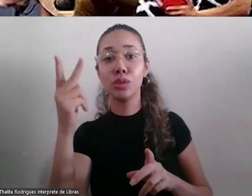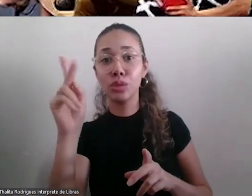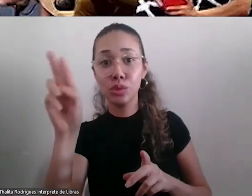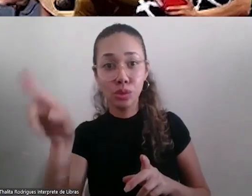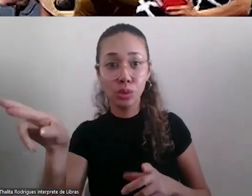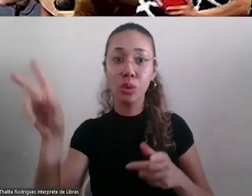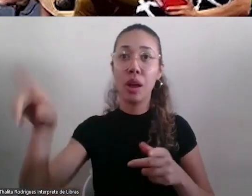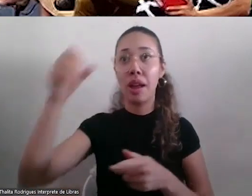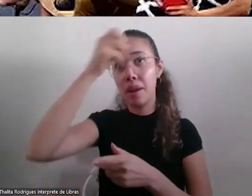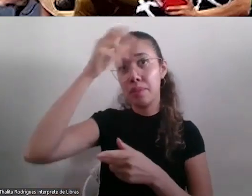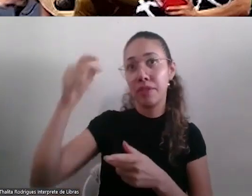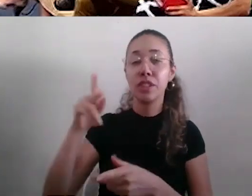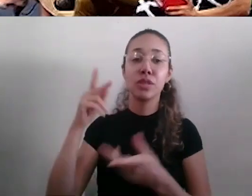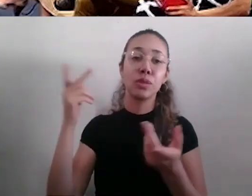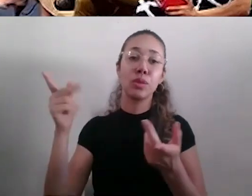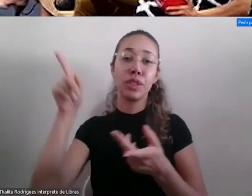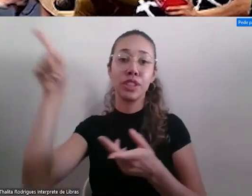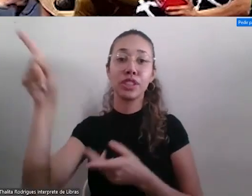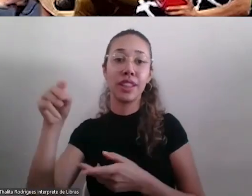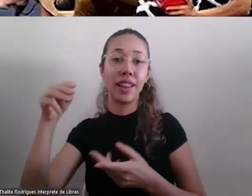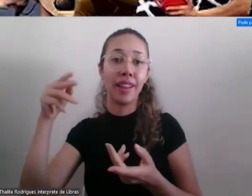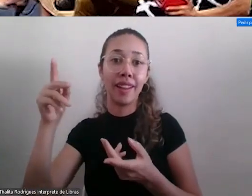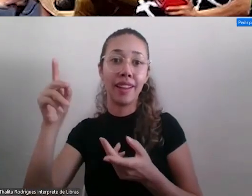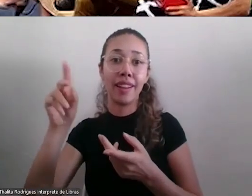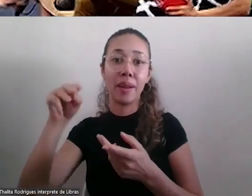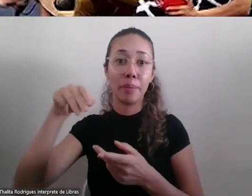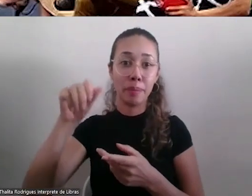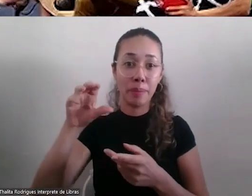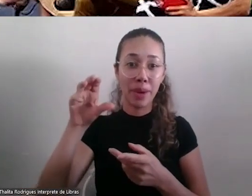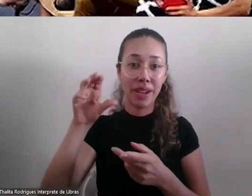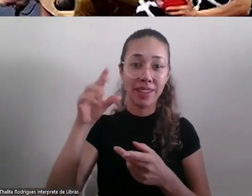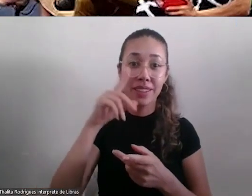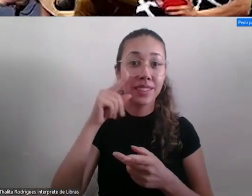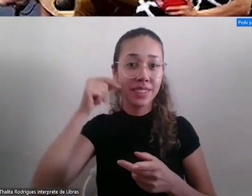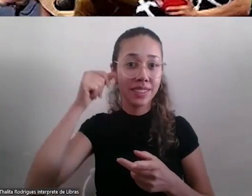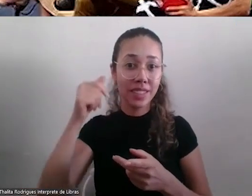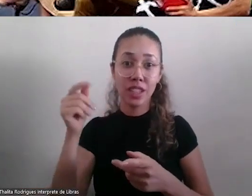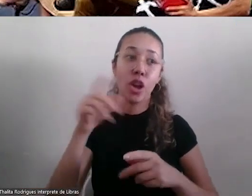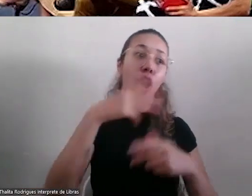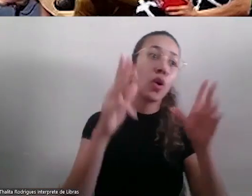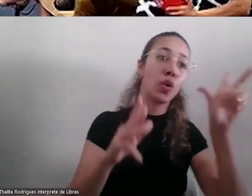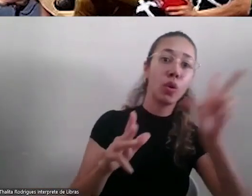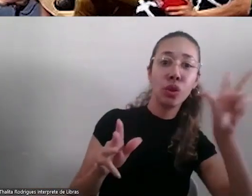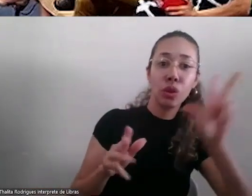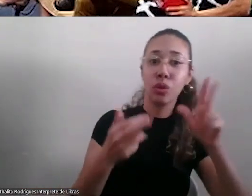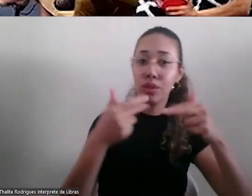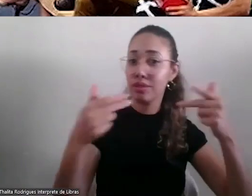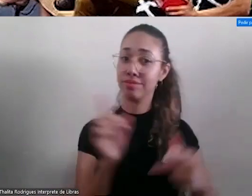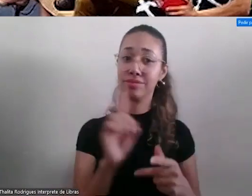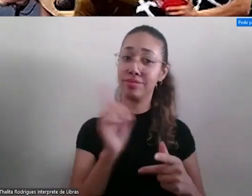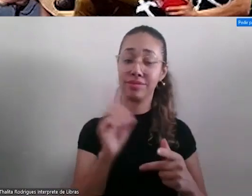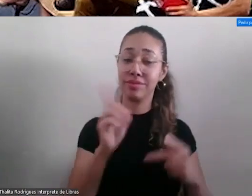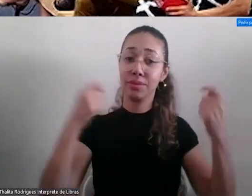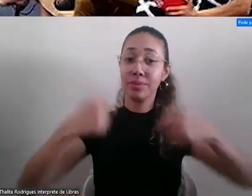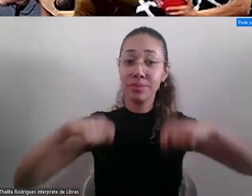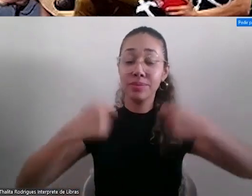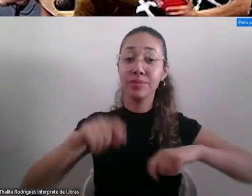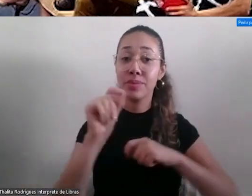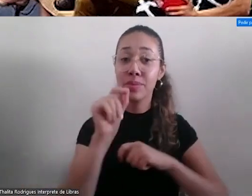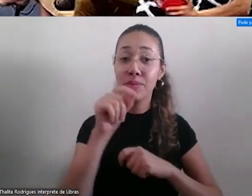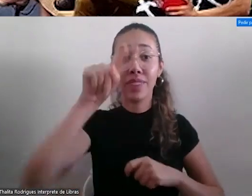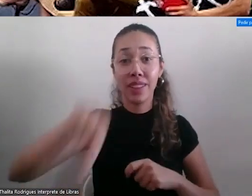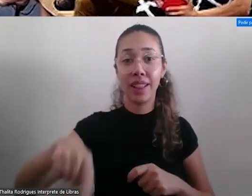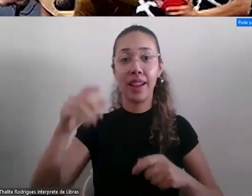de Maceió, ou o Lula que vai ganhar ou perder, não é isso. A obrigação da imprensa é explicar o que é, para que o público entenda e aí possa